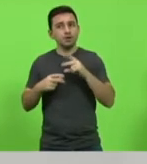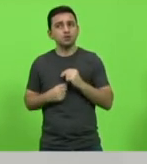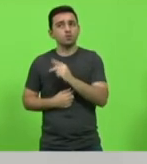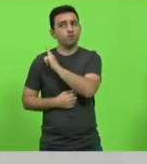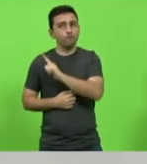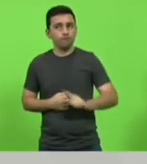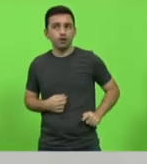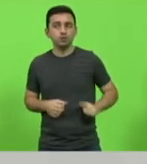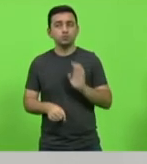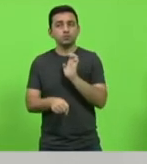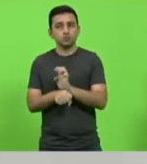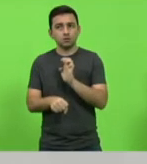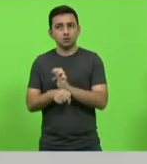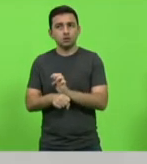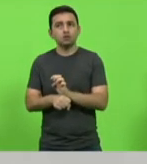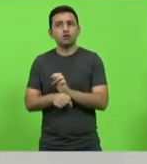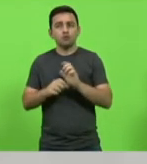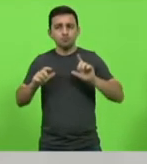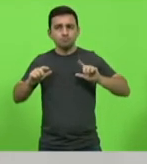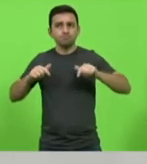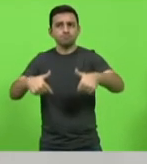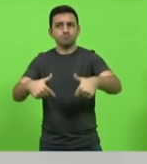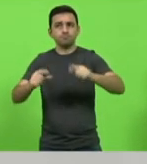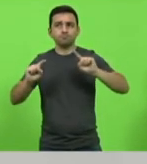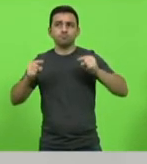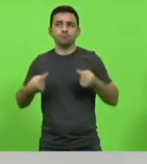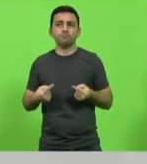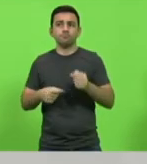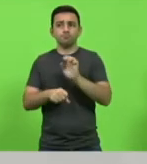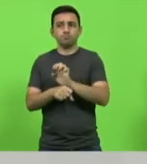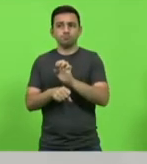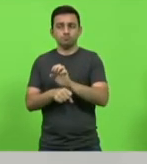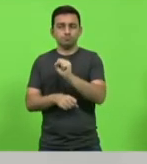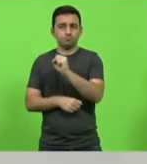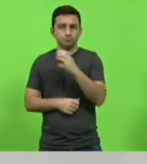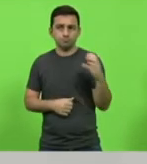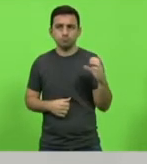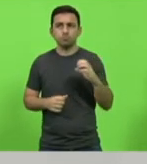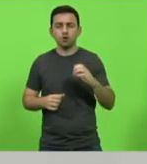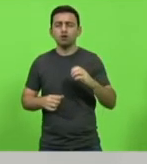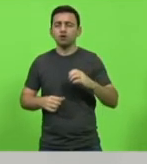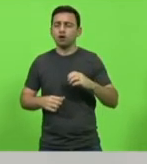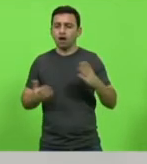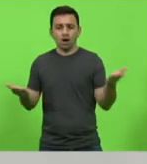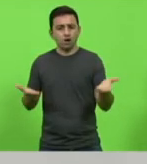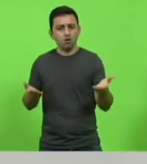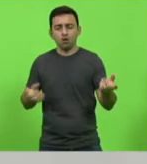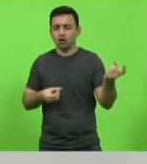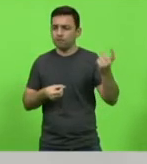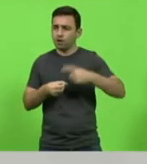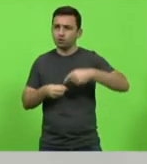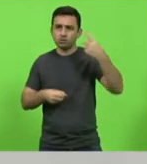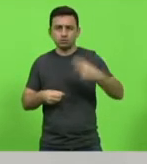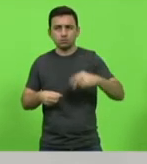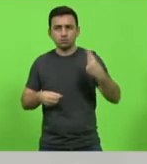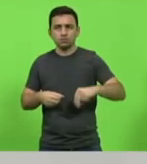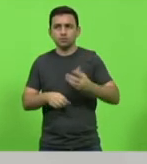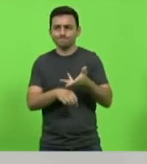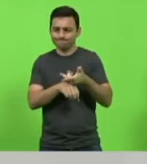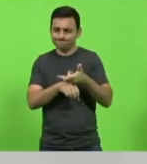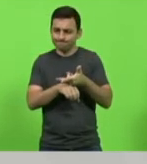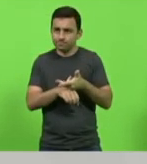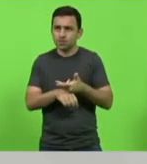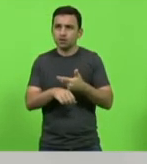governo estadual que faça frente aos desafios do estado que correr atrás do tempo perdido e atenda às